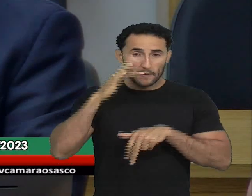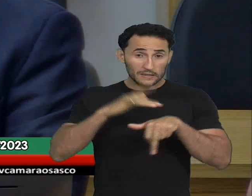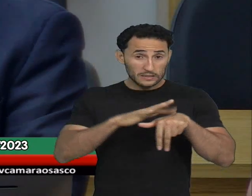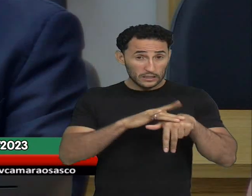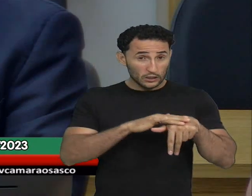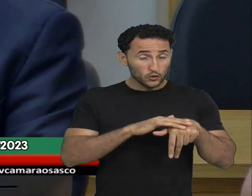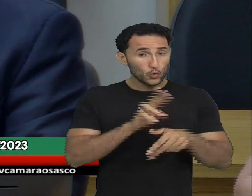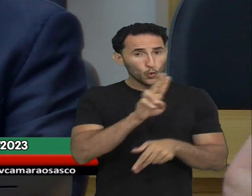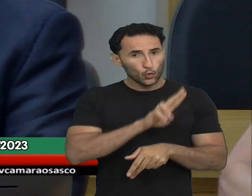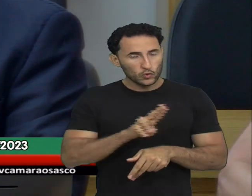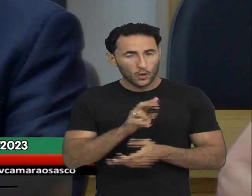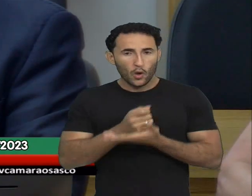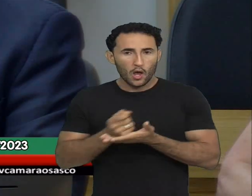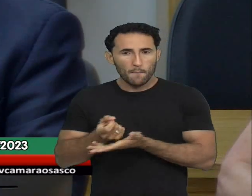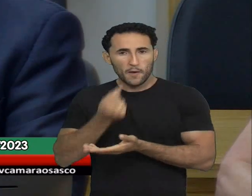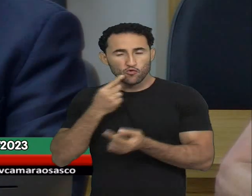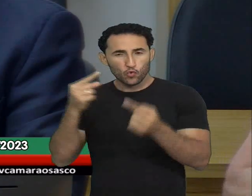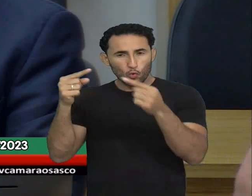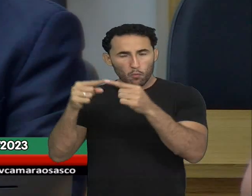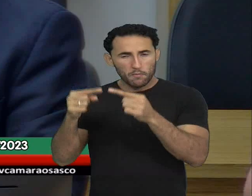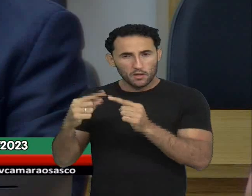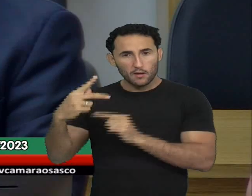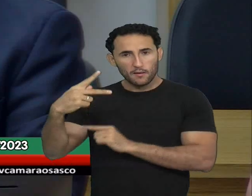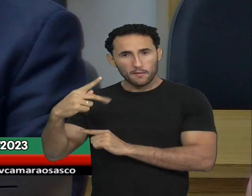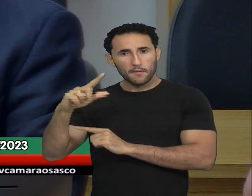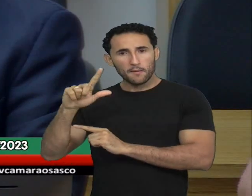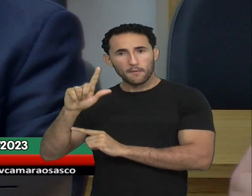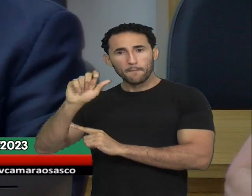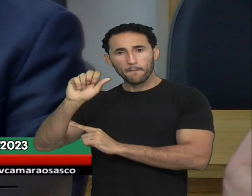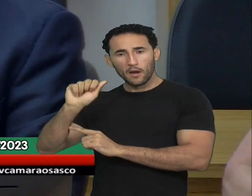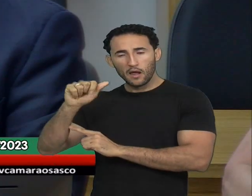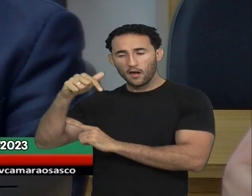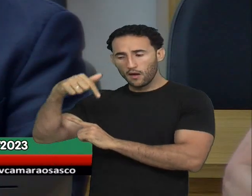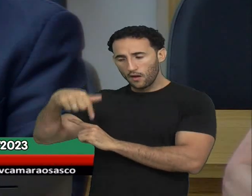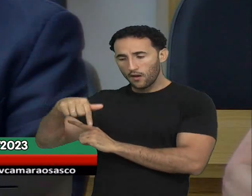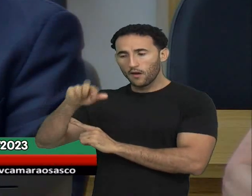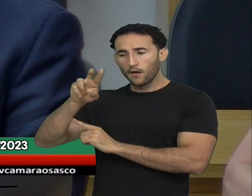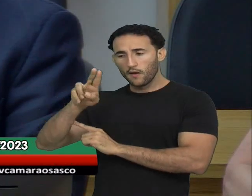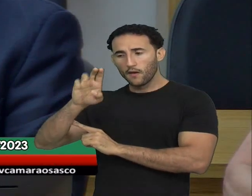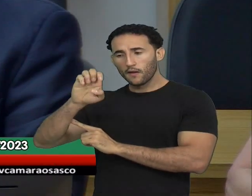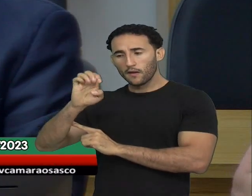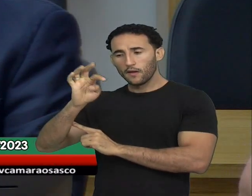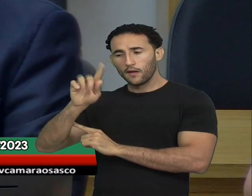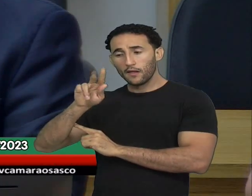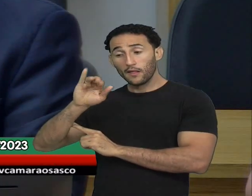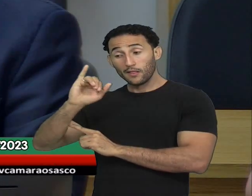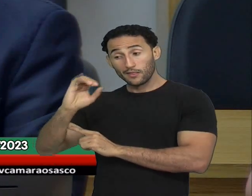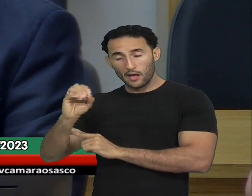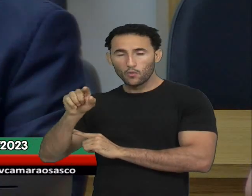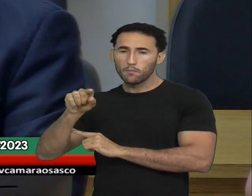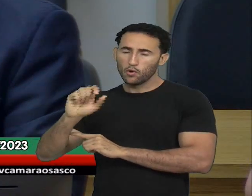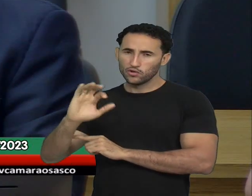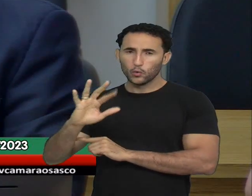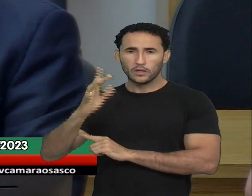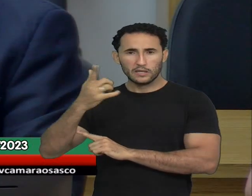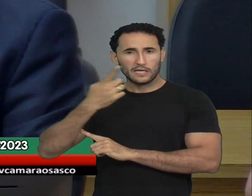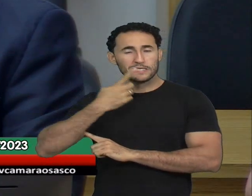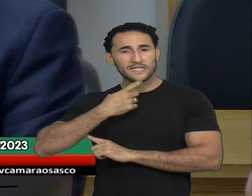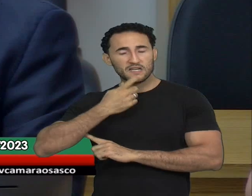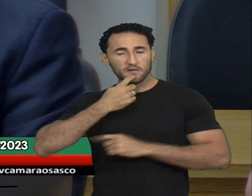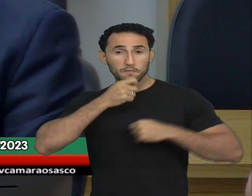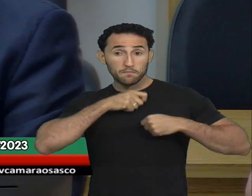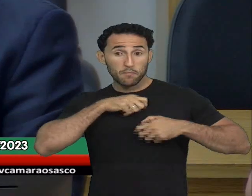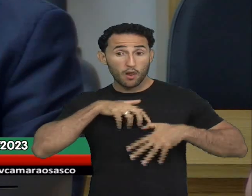da medicação antiplaquetária, ele tem uma incidência de ter um sangramento um pouquinho maior, mas nada que vá